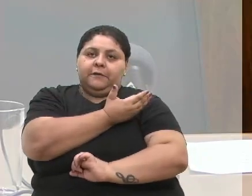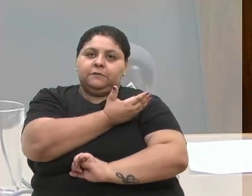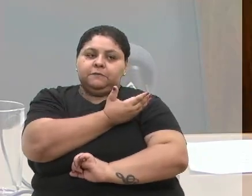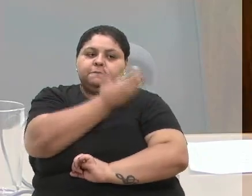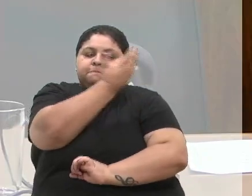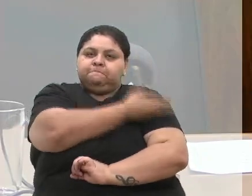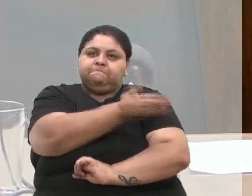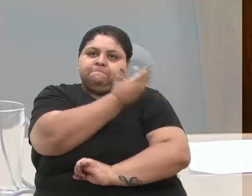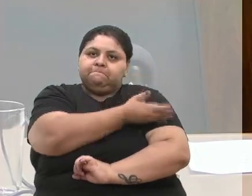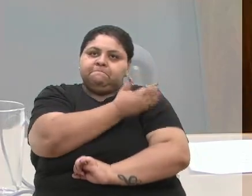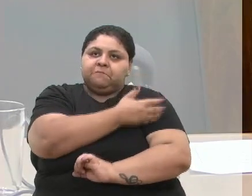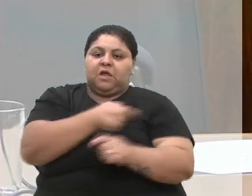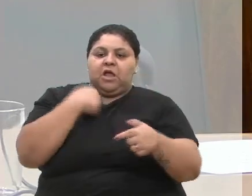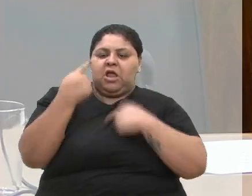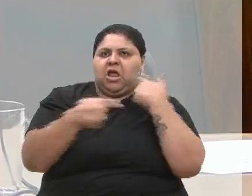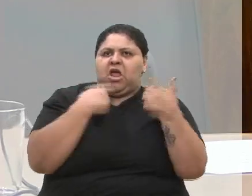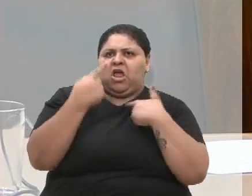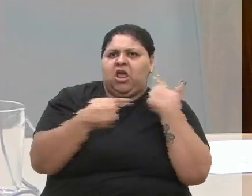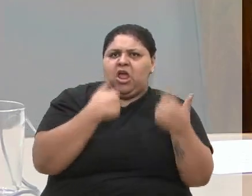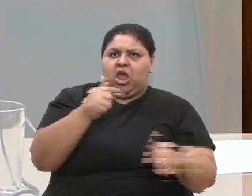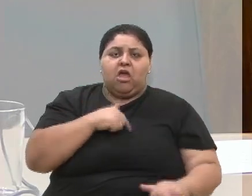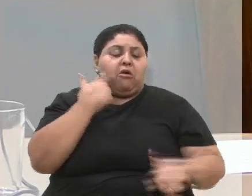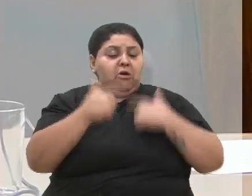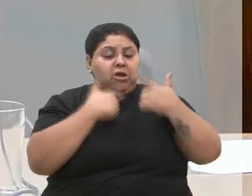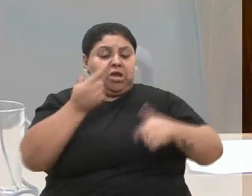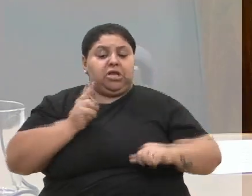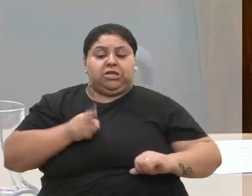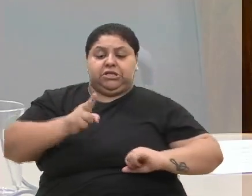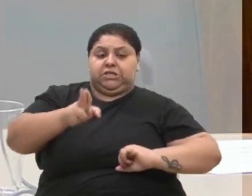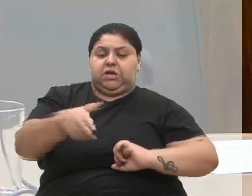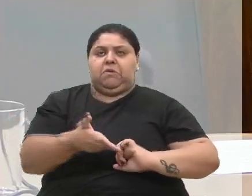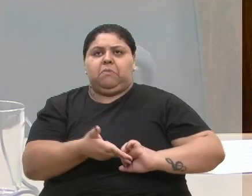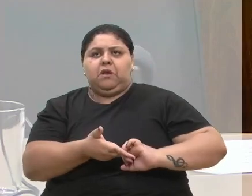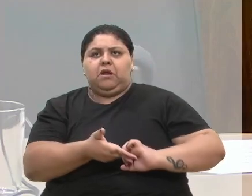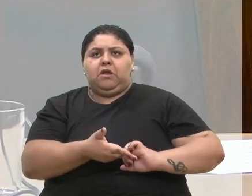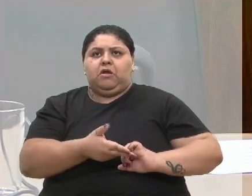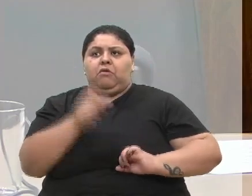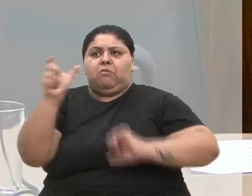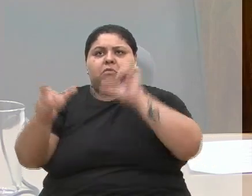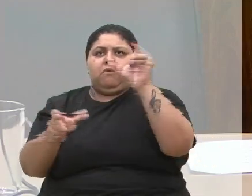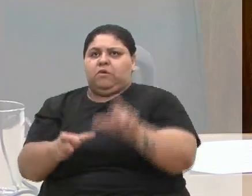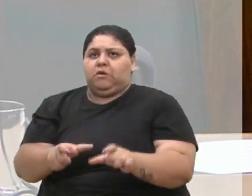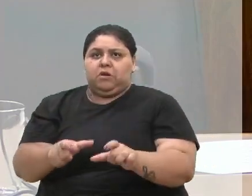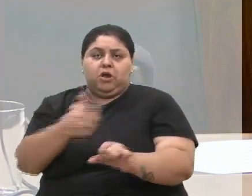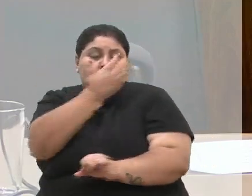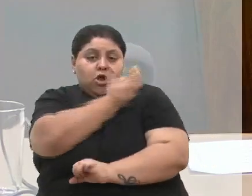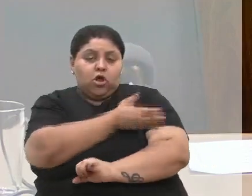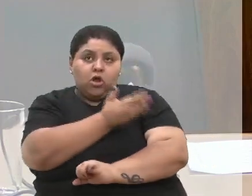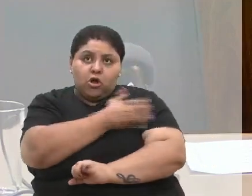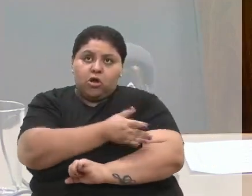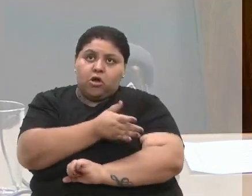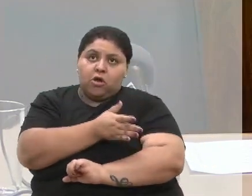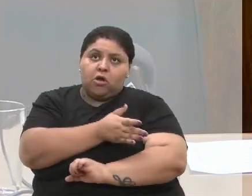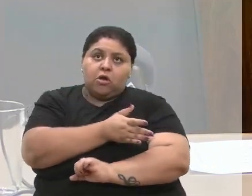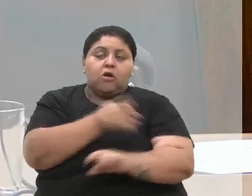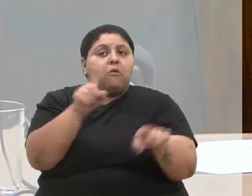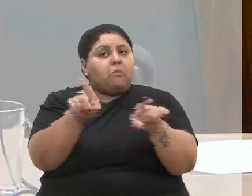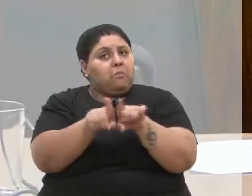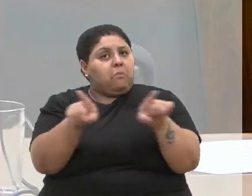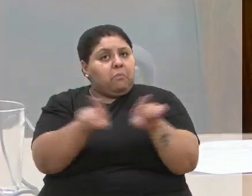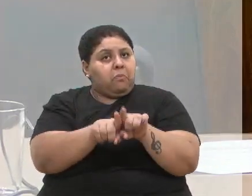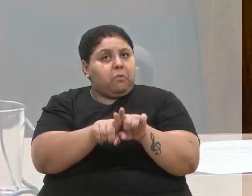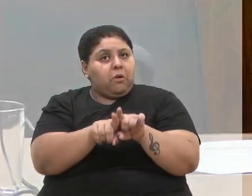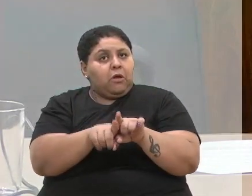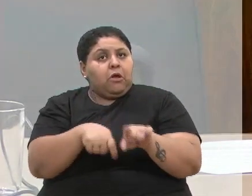desde o primeiro dia da legislatura, somos criticados, defenestrados várias vezes por pessoas que não estão acostumadas, né? Até porque pau que bate em Chico, bate em